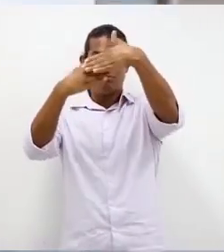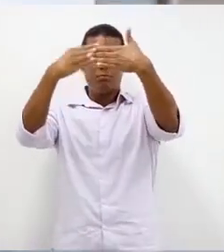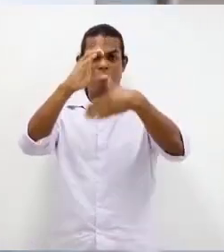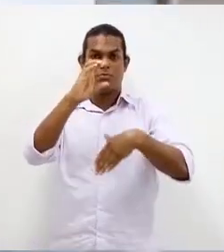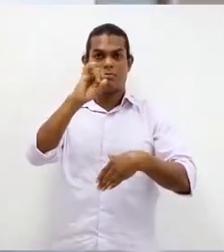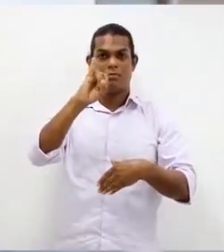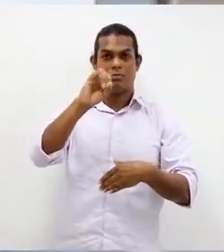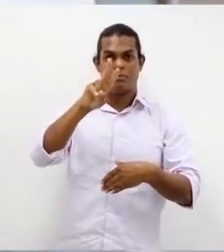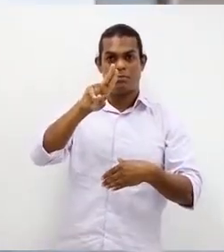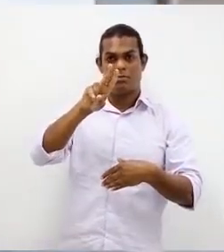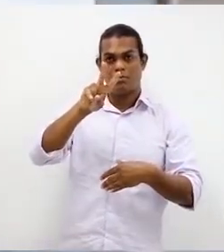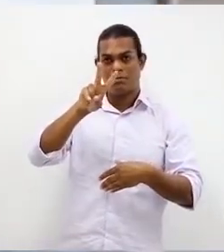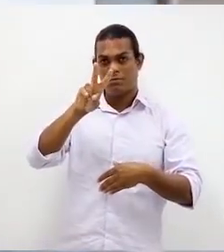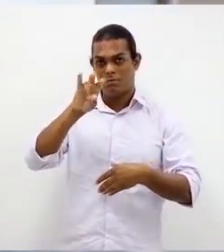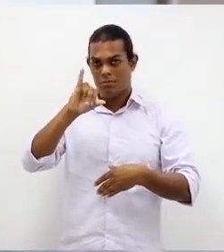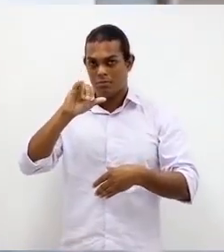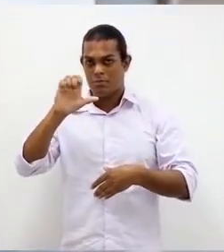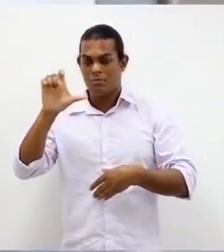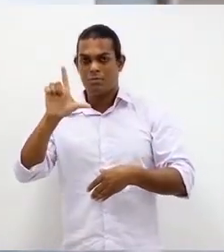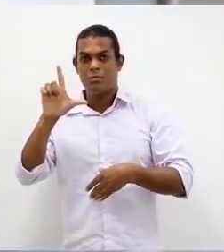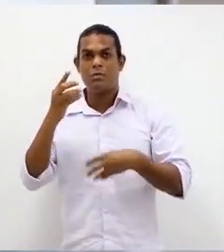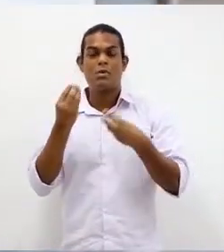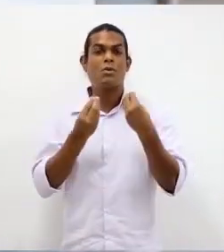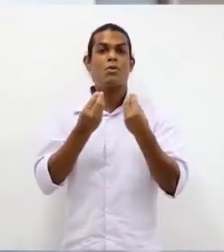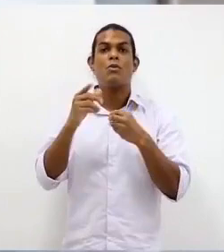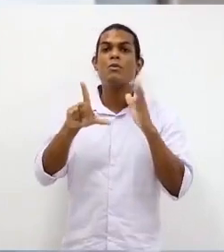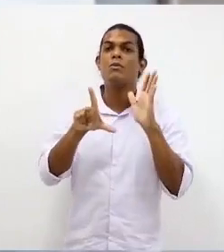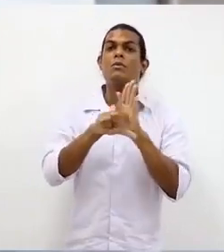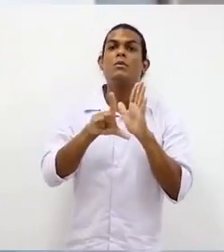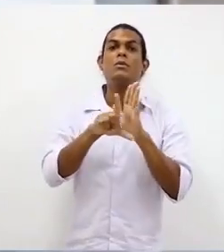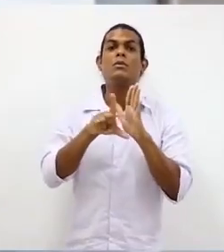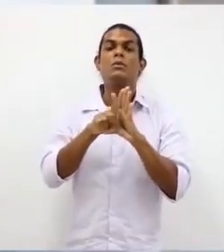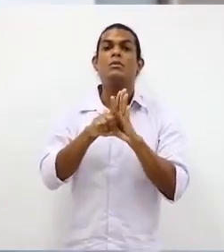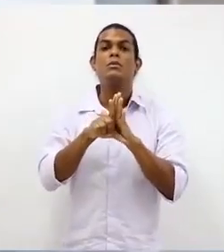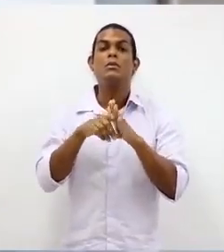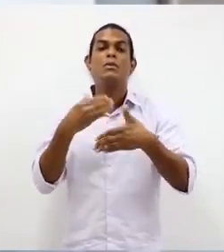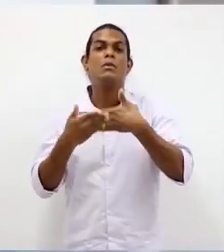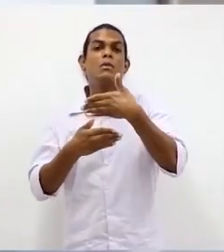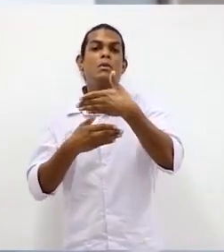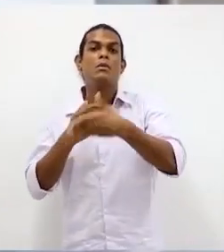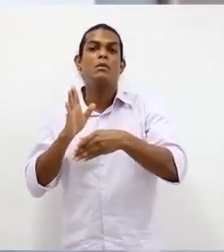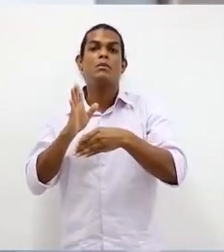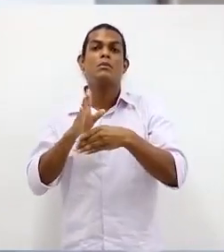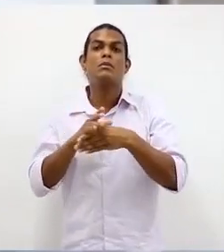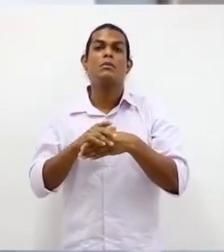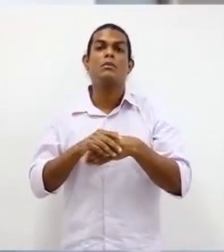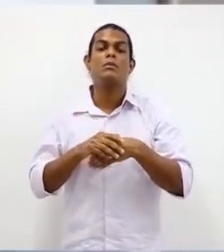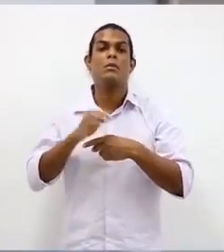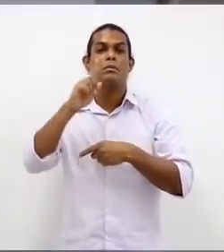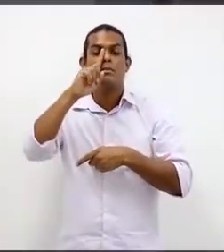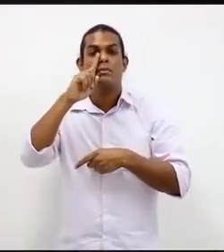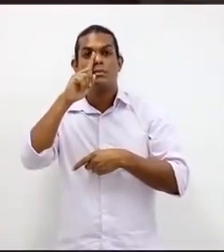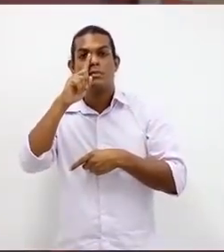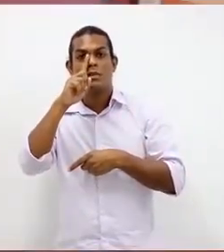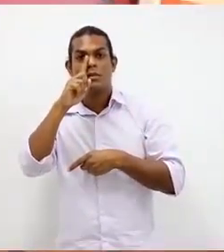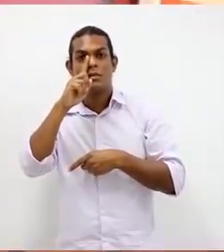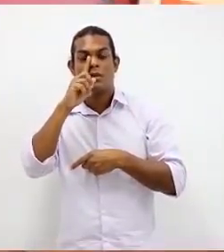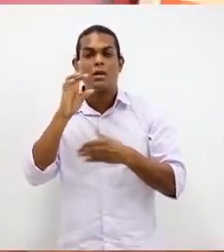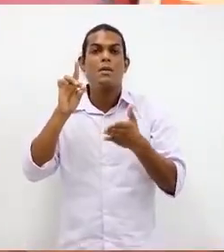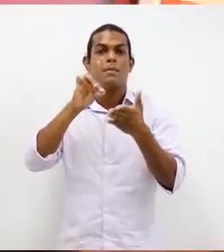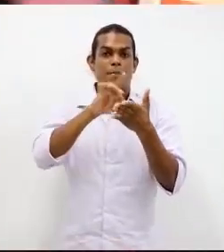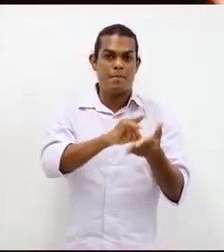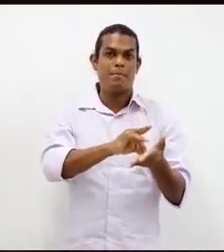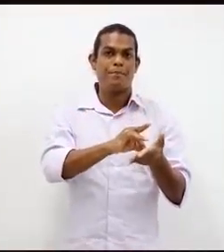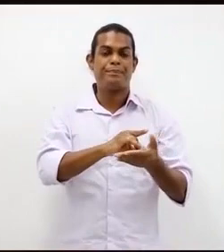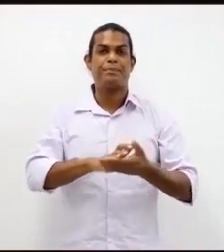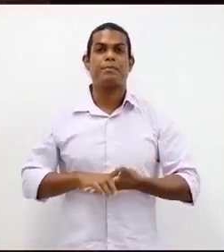podermos entrar e ver como é que a legislação em relação à salubridade e à periculosidade se dá na indústria da construção civil. Vamos lá?